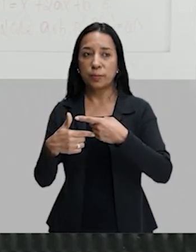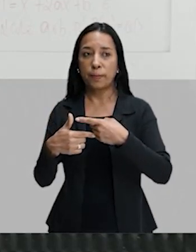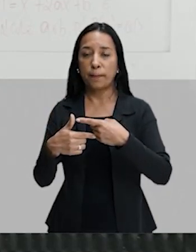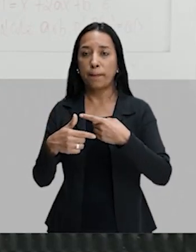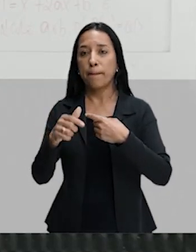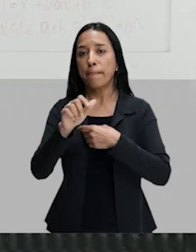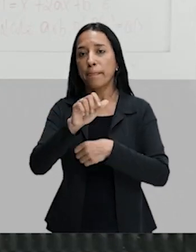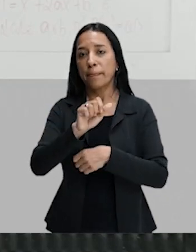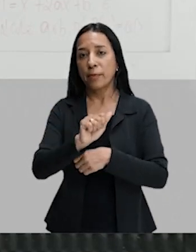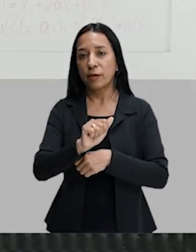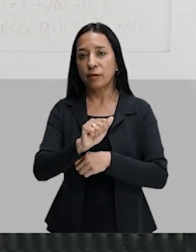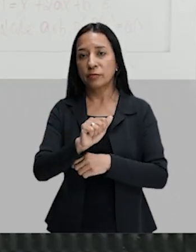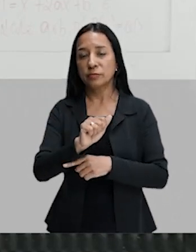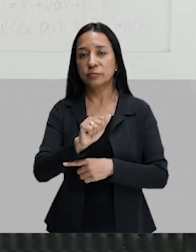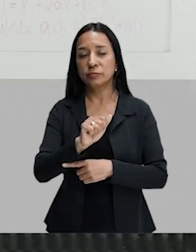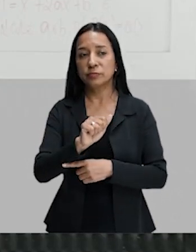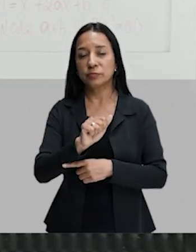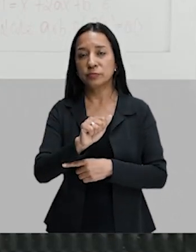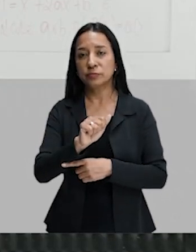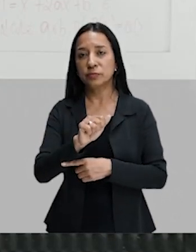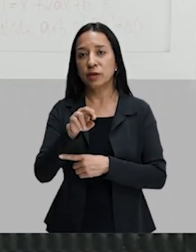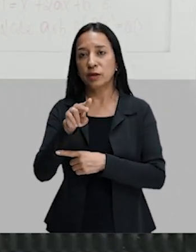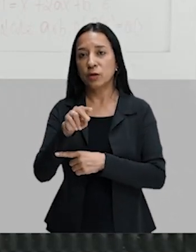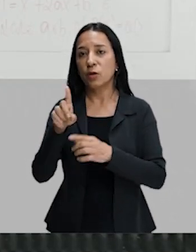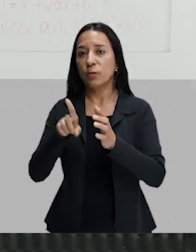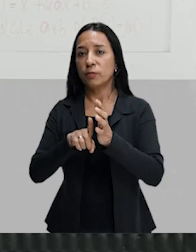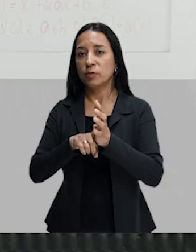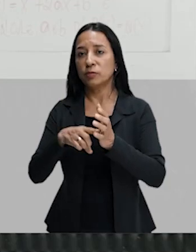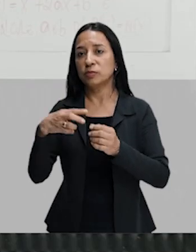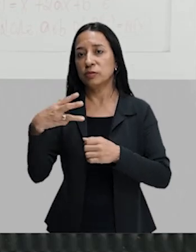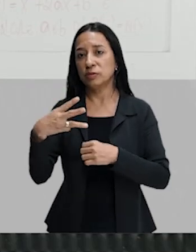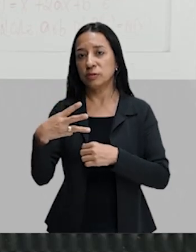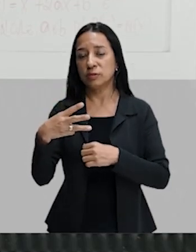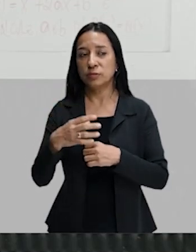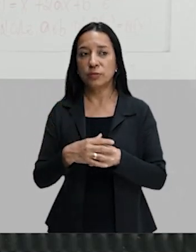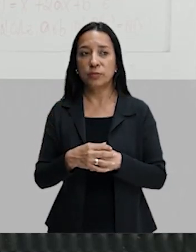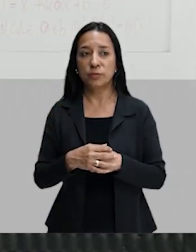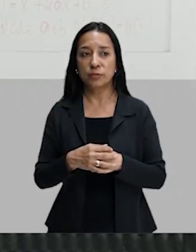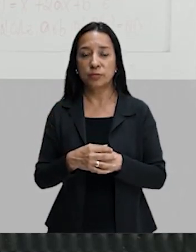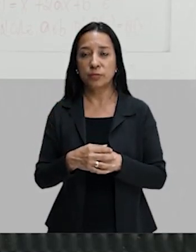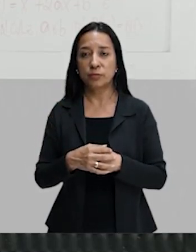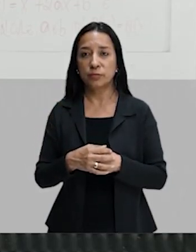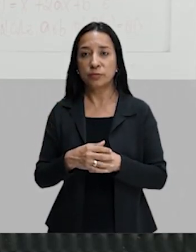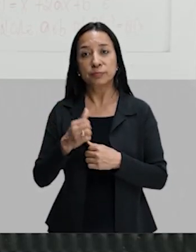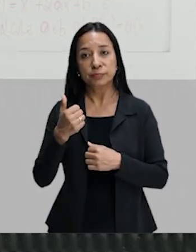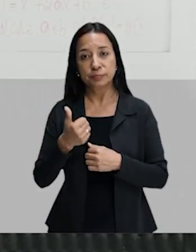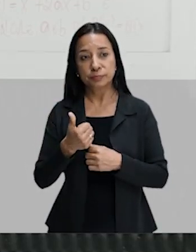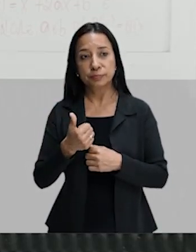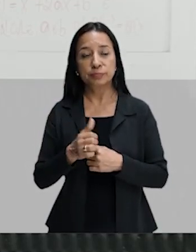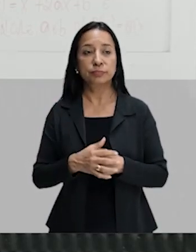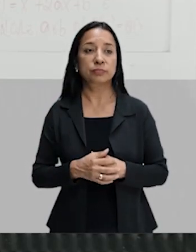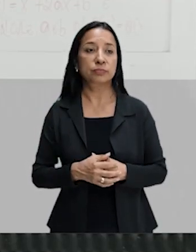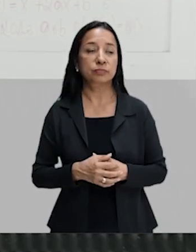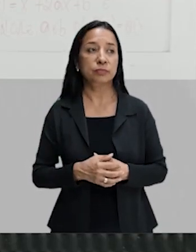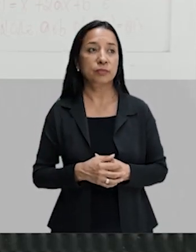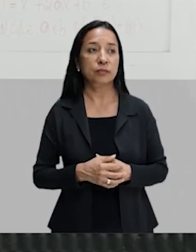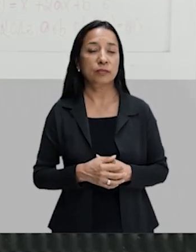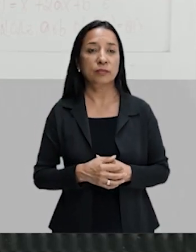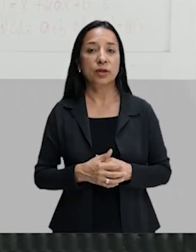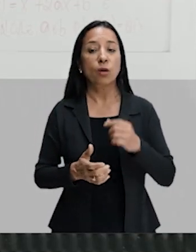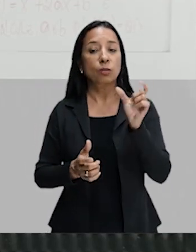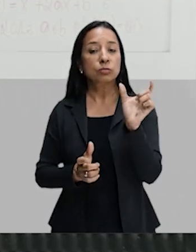um a igual a menos 3. Beleza? E os